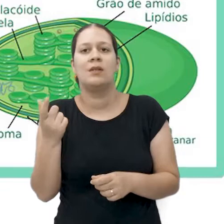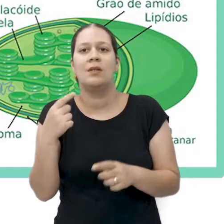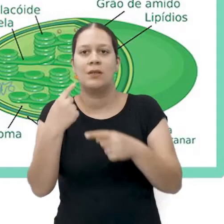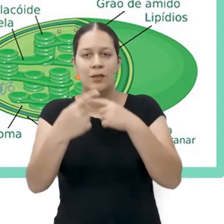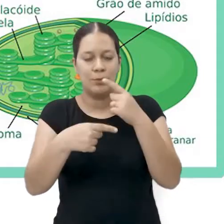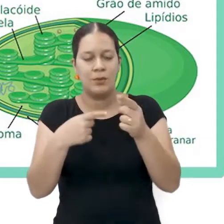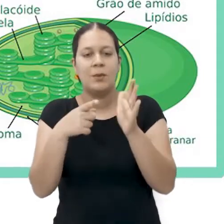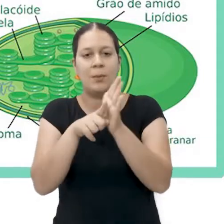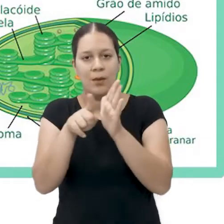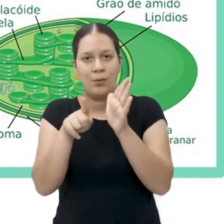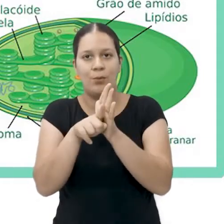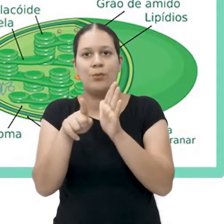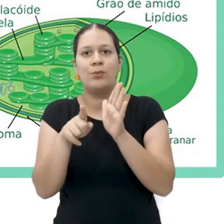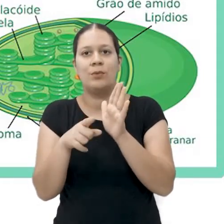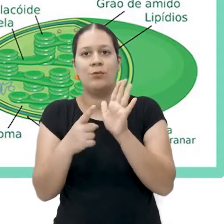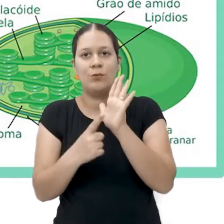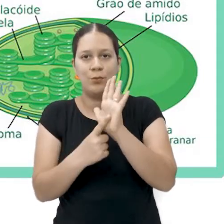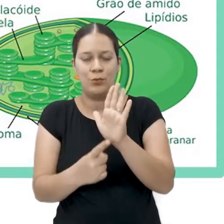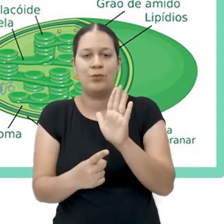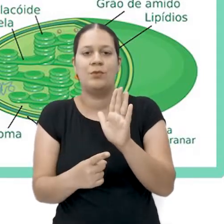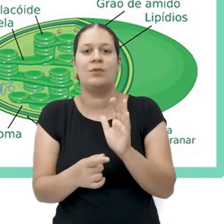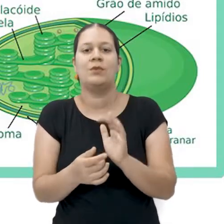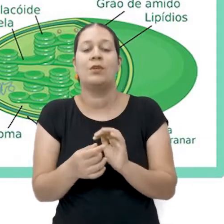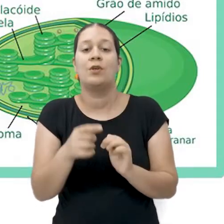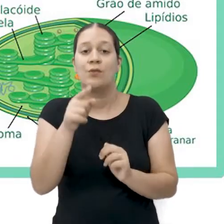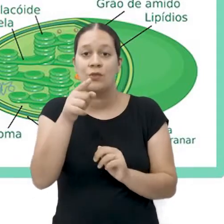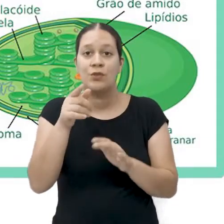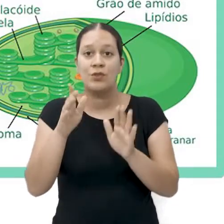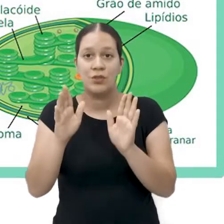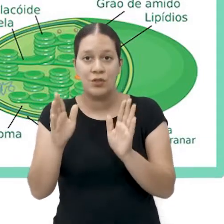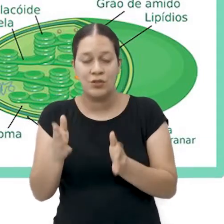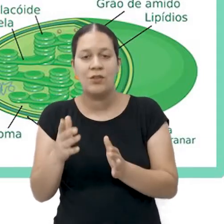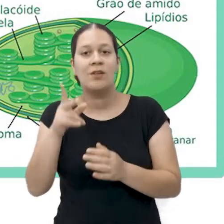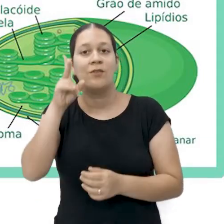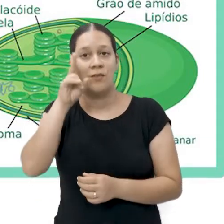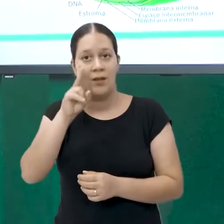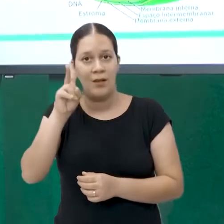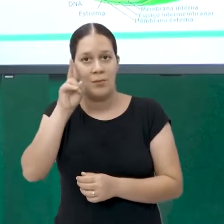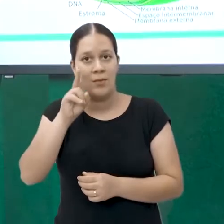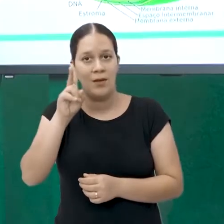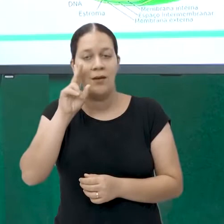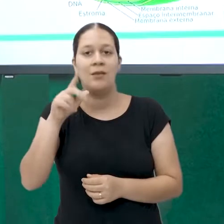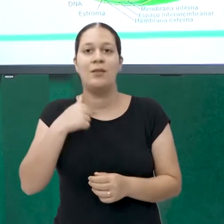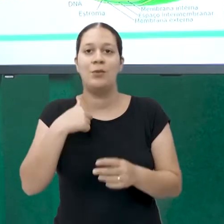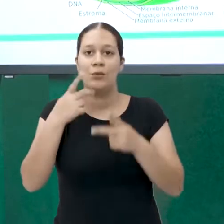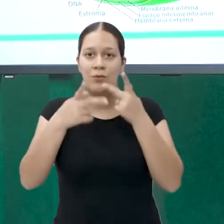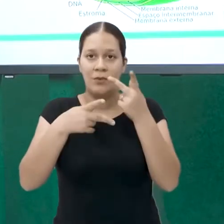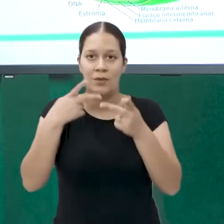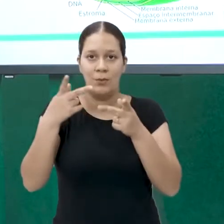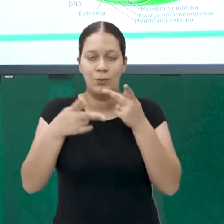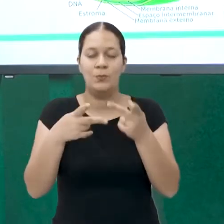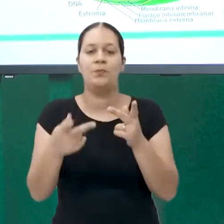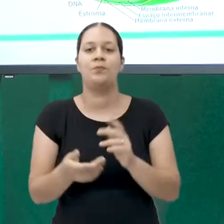assim, assado. Eu vou trazer essa questão para vocês depois. Mas se alguém já passou por essa questão, você vai lembrar do que eu estou falando,